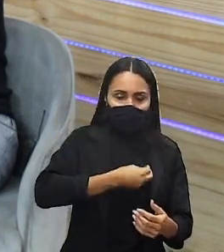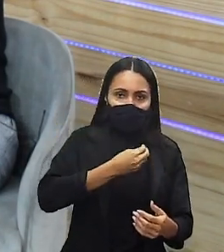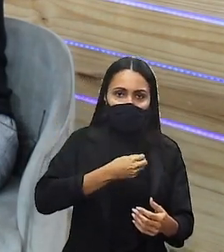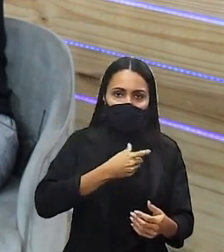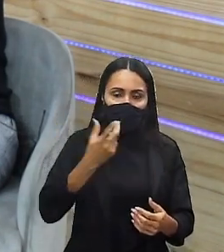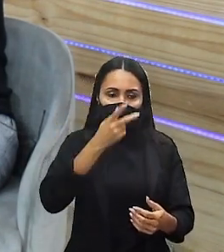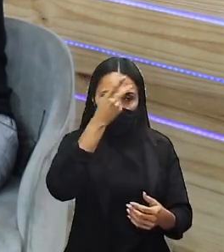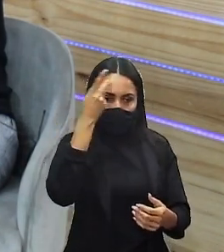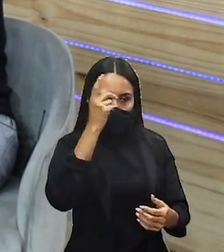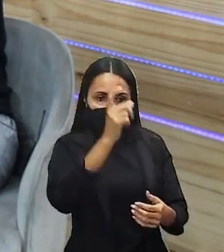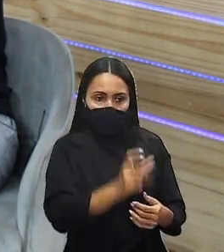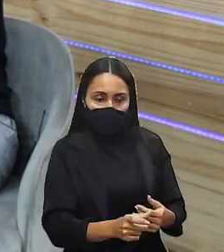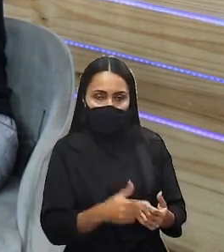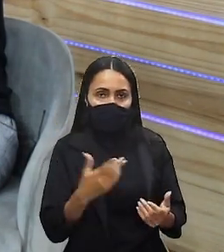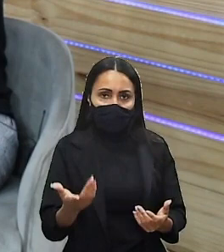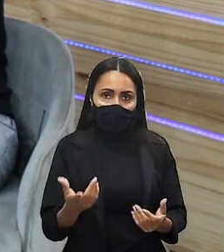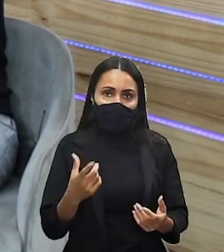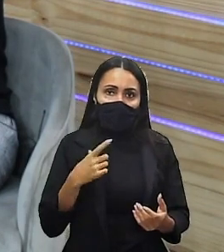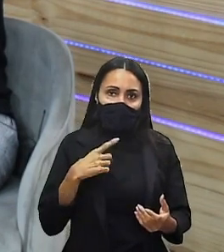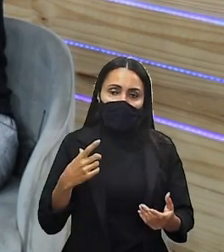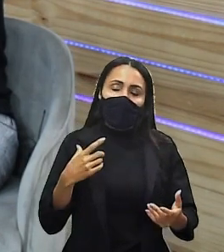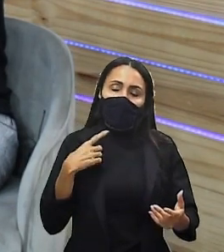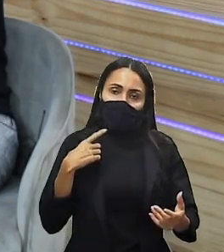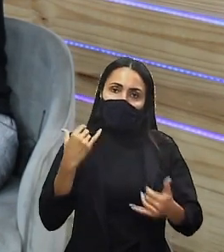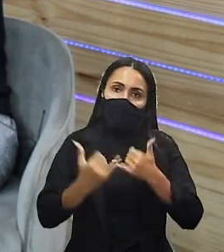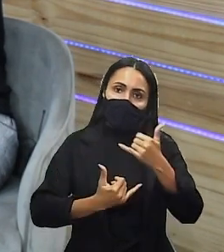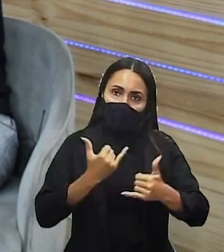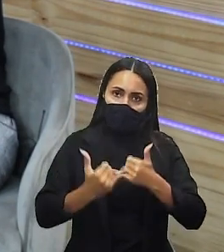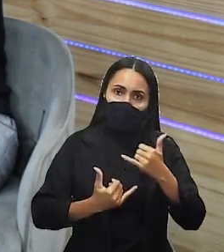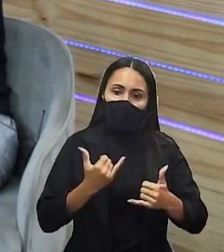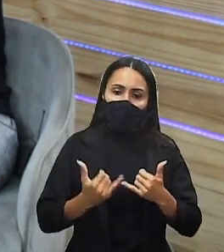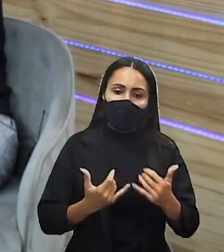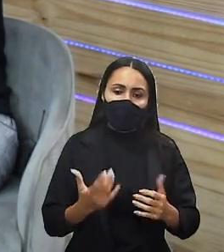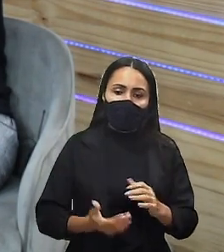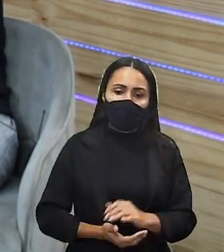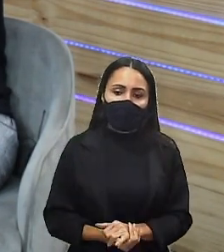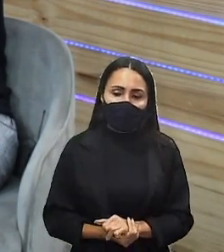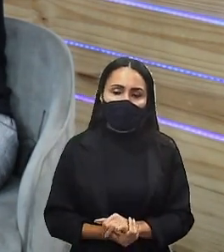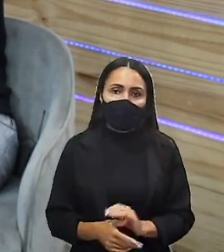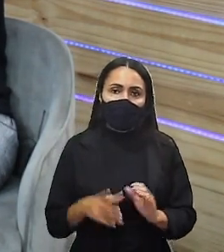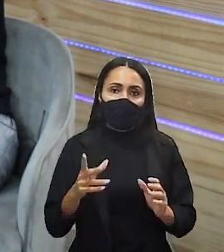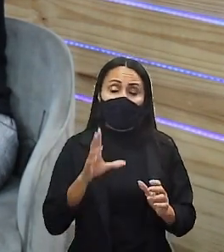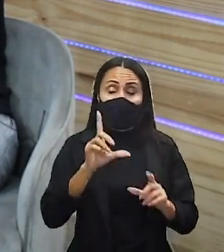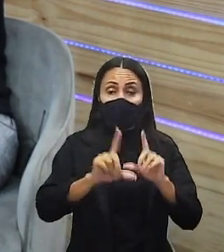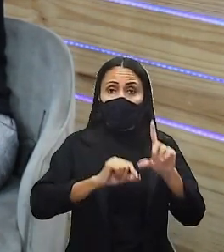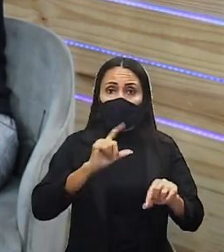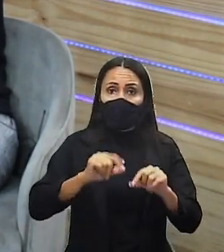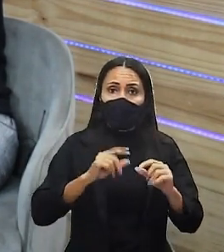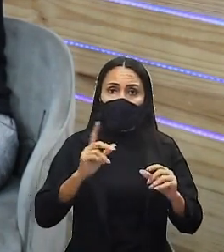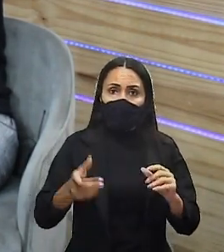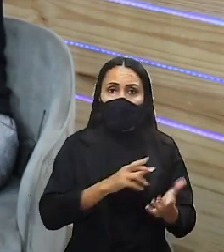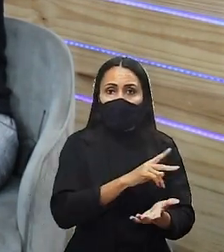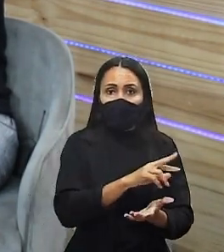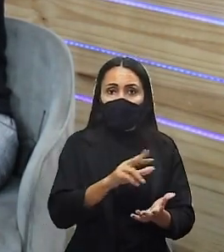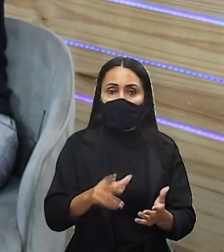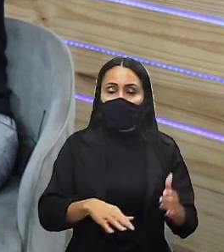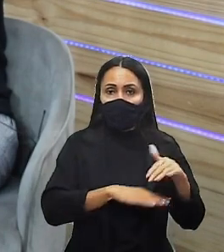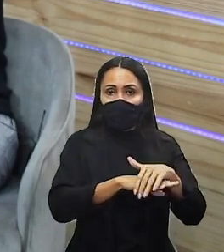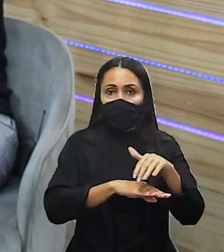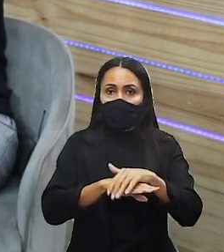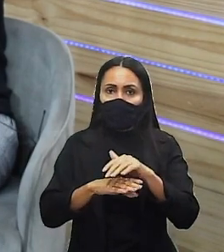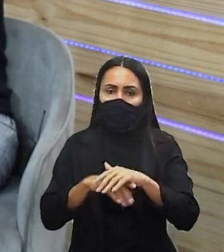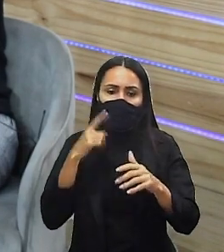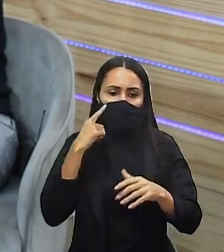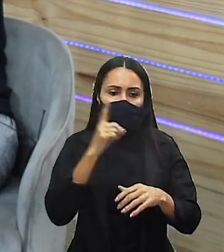essa brincadeira, né? Tem esse exercício lúdico que você anda realmente, você escolhe no meio de vários sapatos, você escolhe um